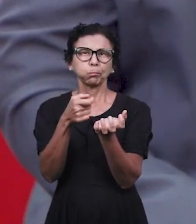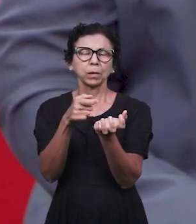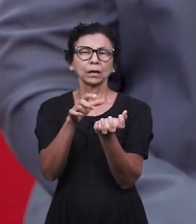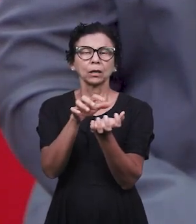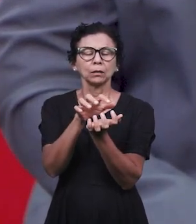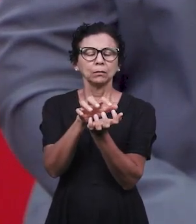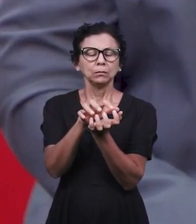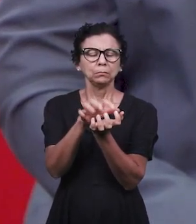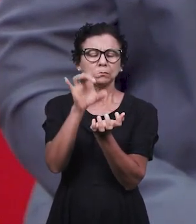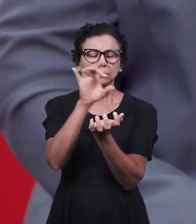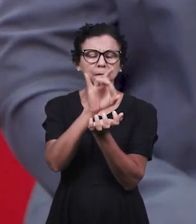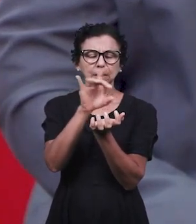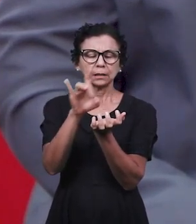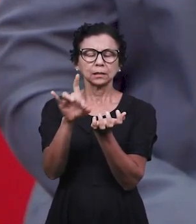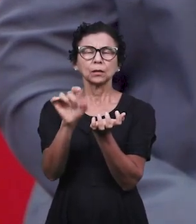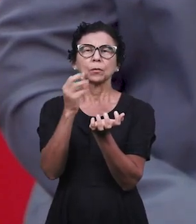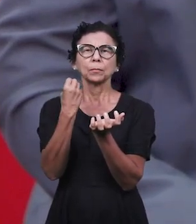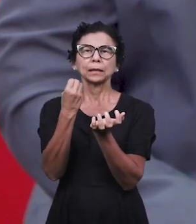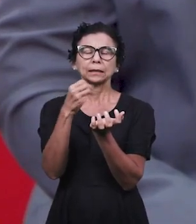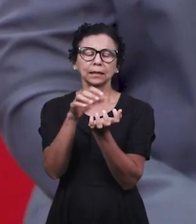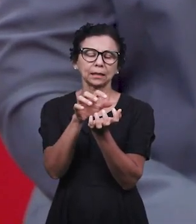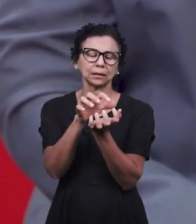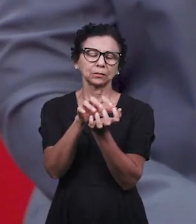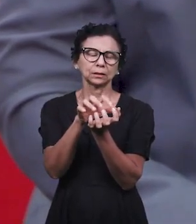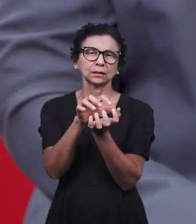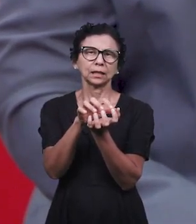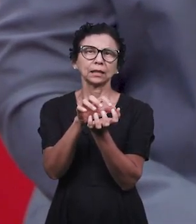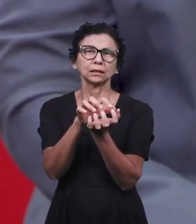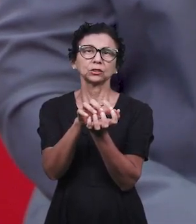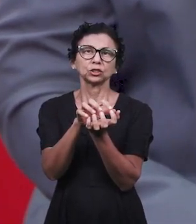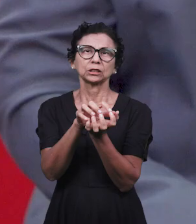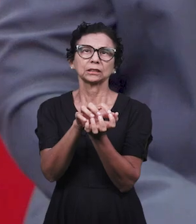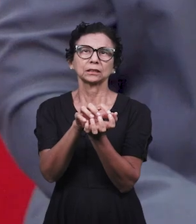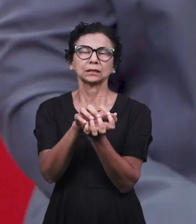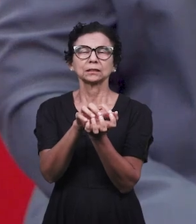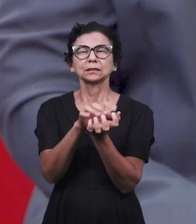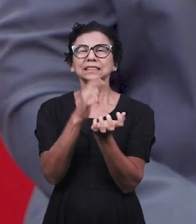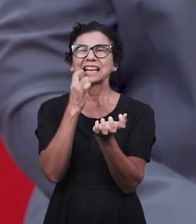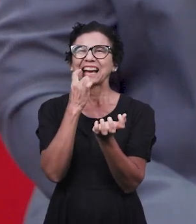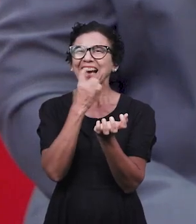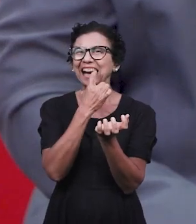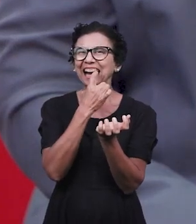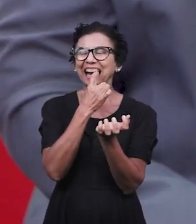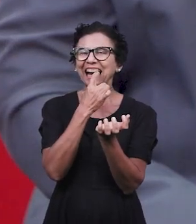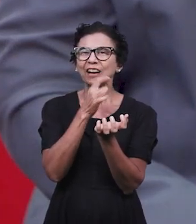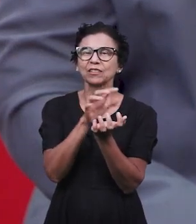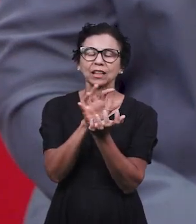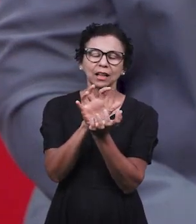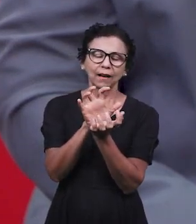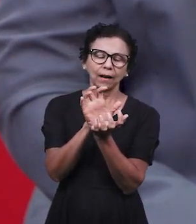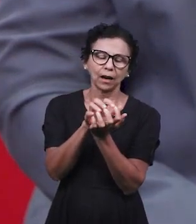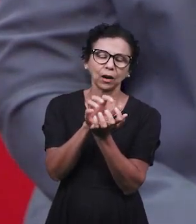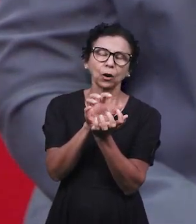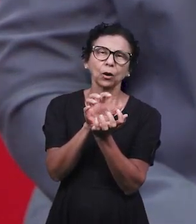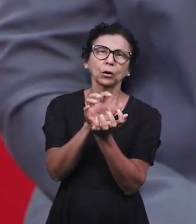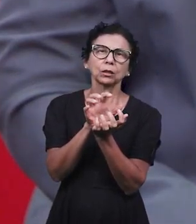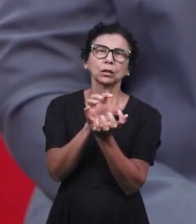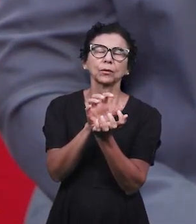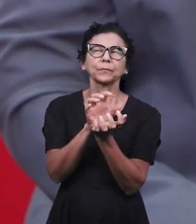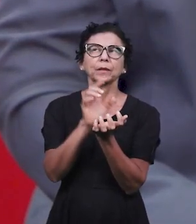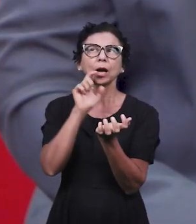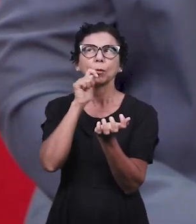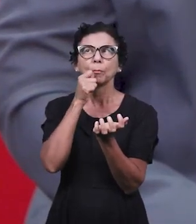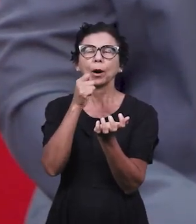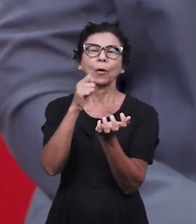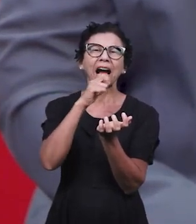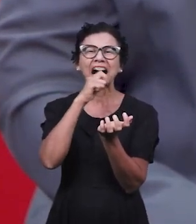mais gordinhos. E para que serve cada um desses dentes? Os dentes da frente, eles basicamente vão servir para cortar,